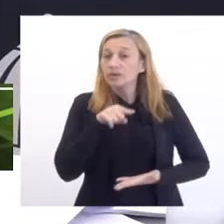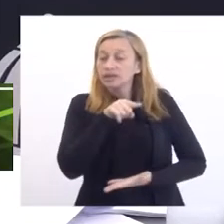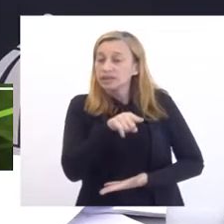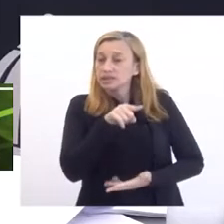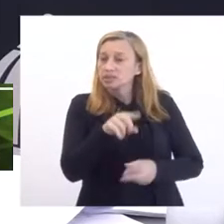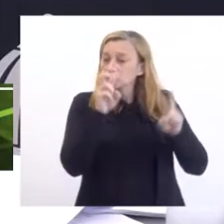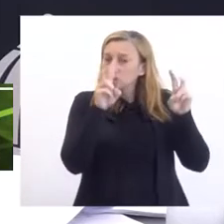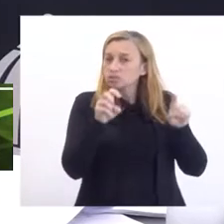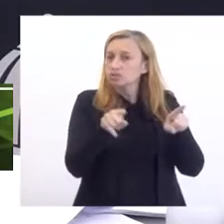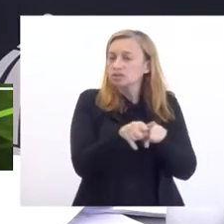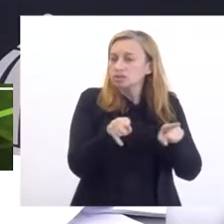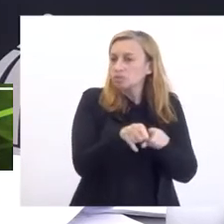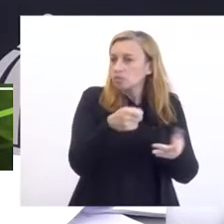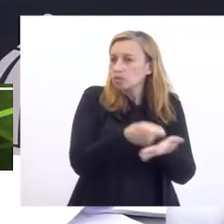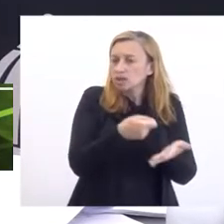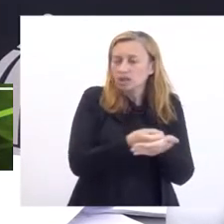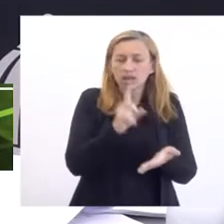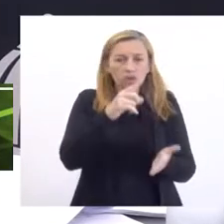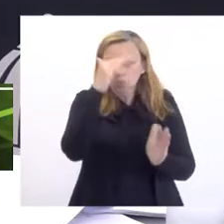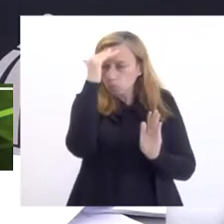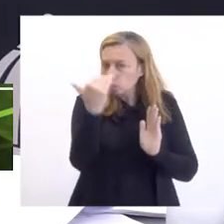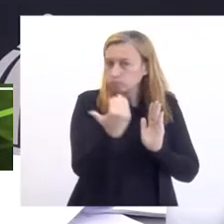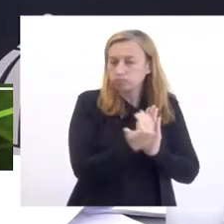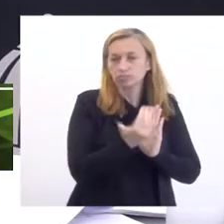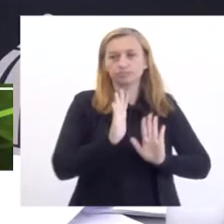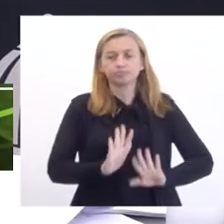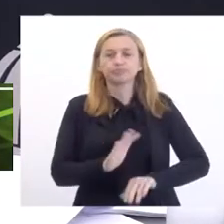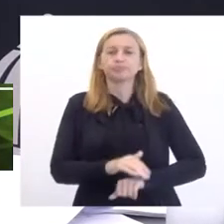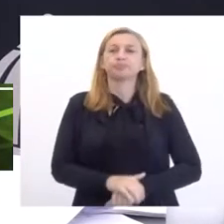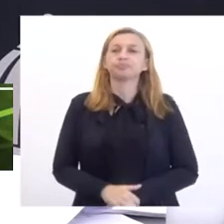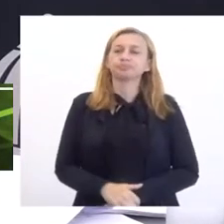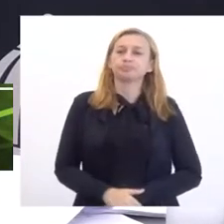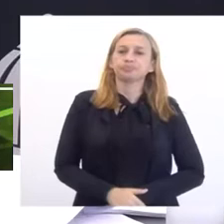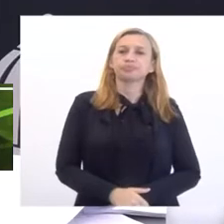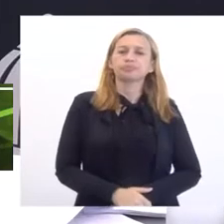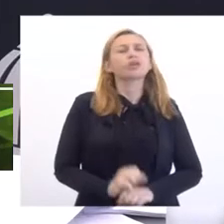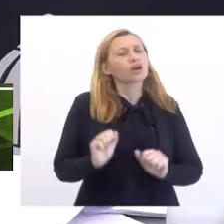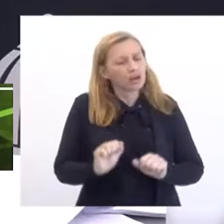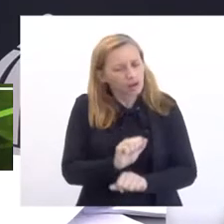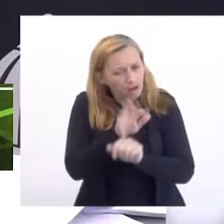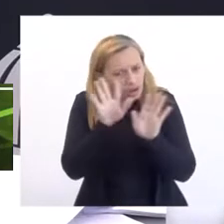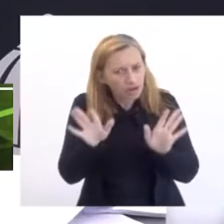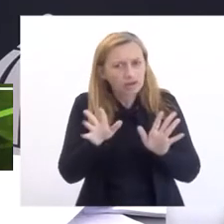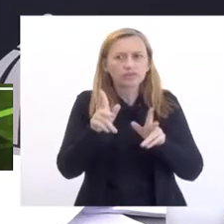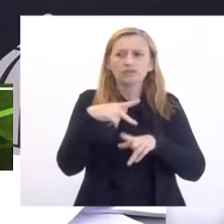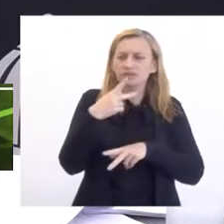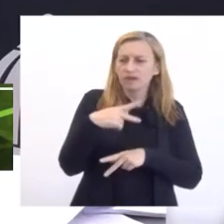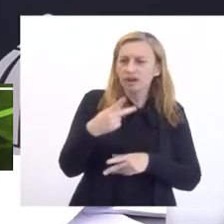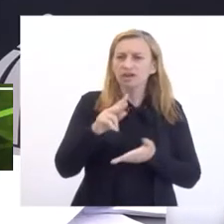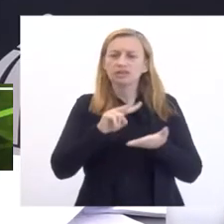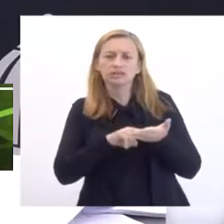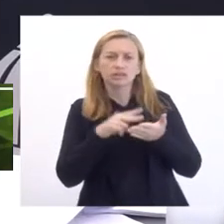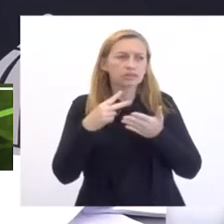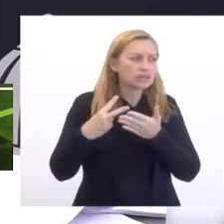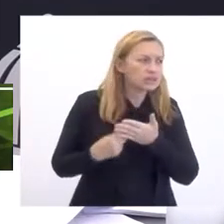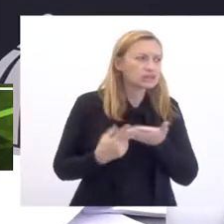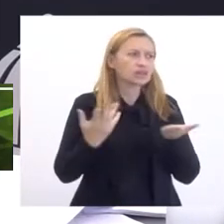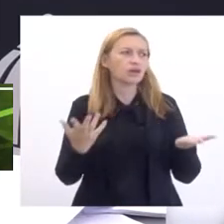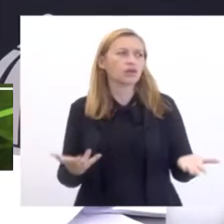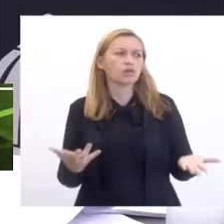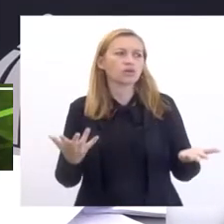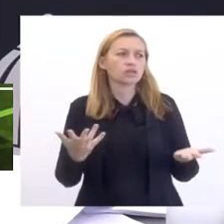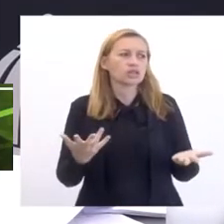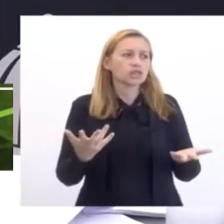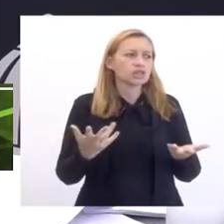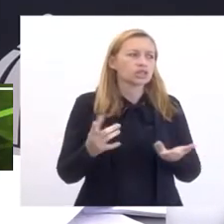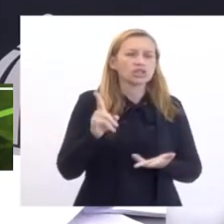quesito também obrigatório que não foi cumprido. É claro, falar da interpretação lá da